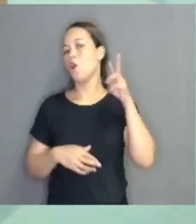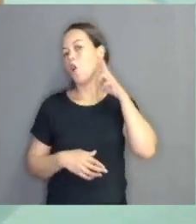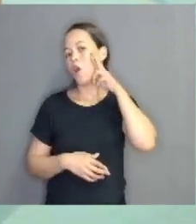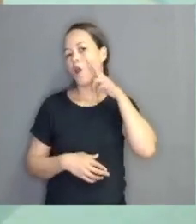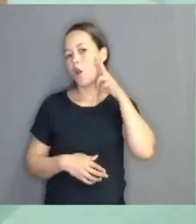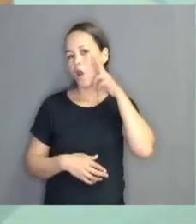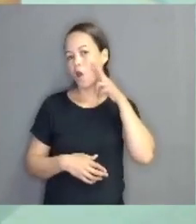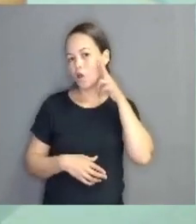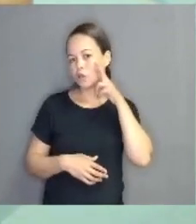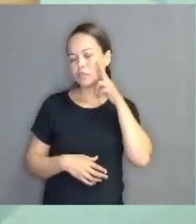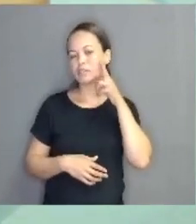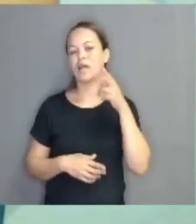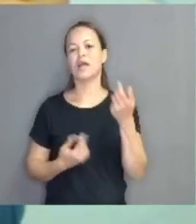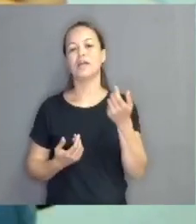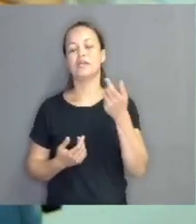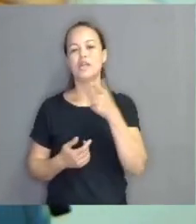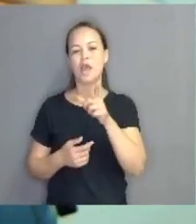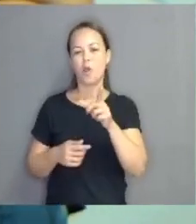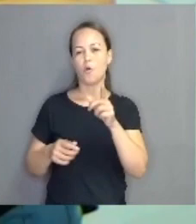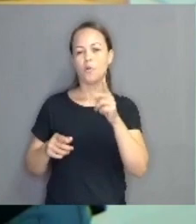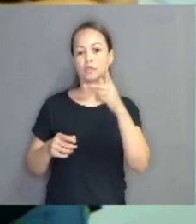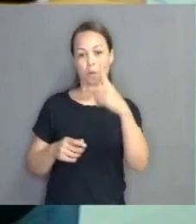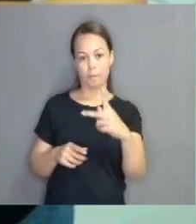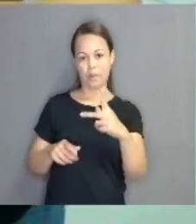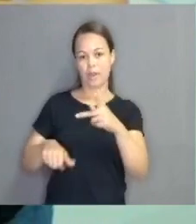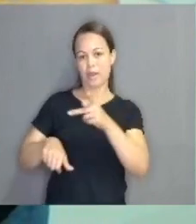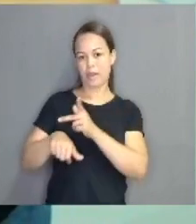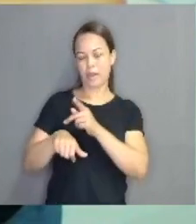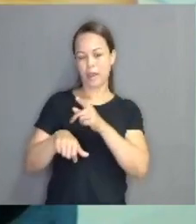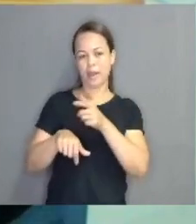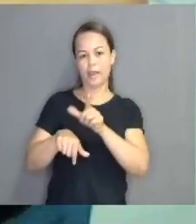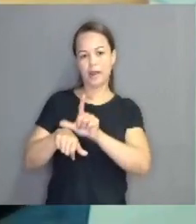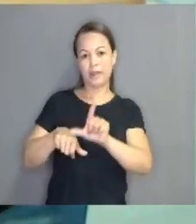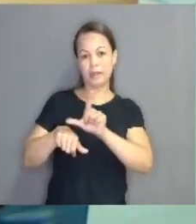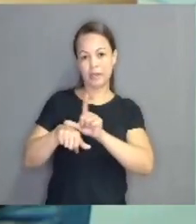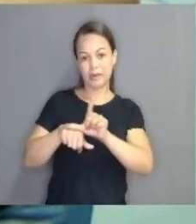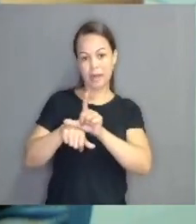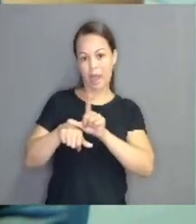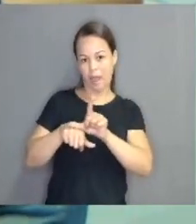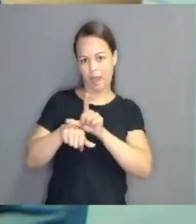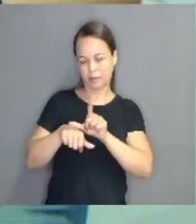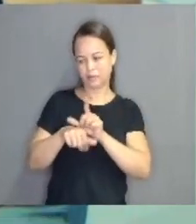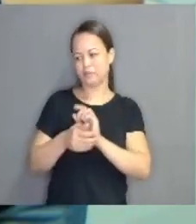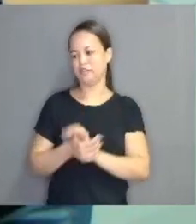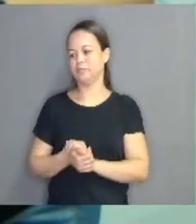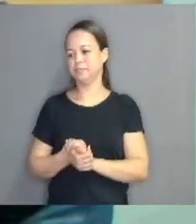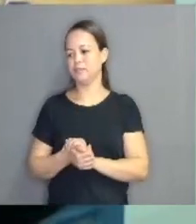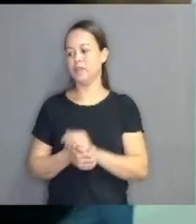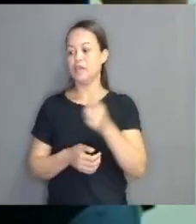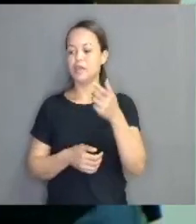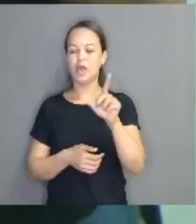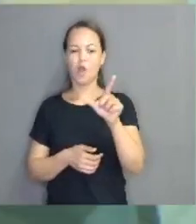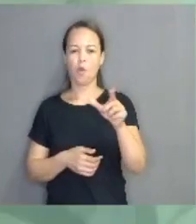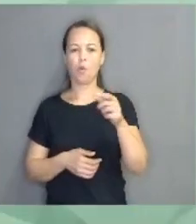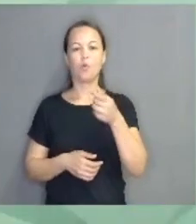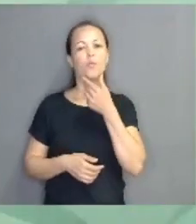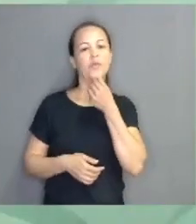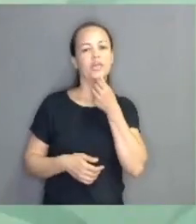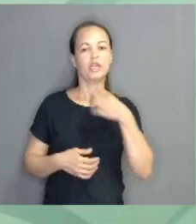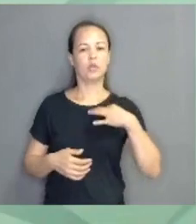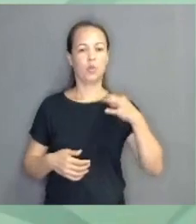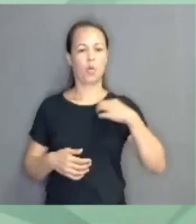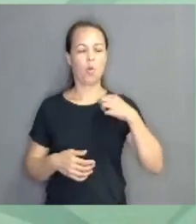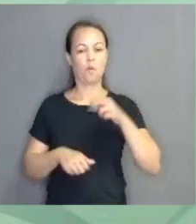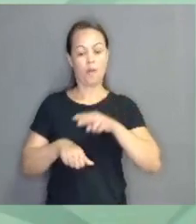segunda é uma letrinha P roxa. E o último menino está segurando que letra? Isso aí, a letra